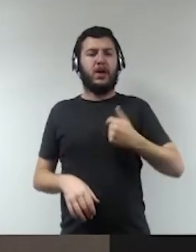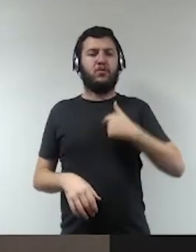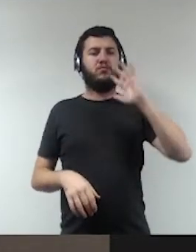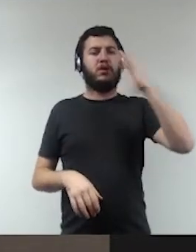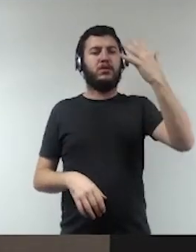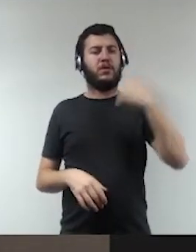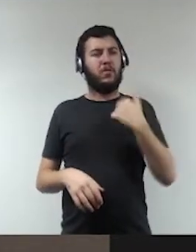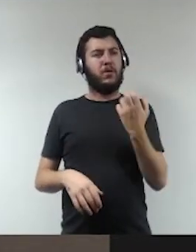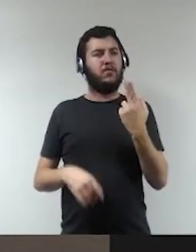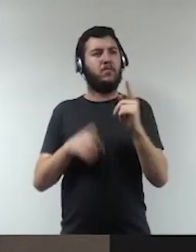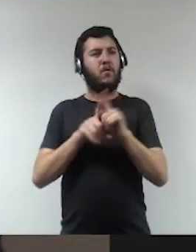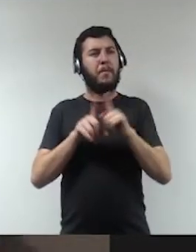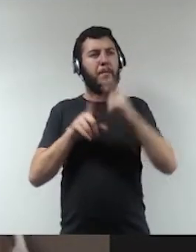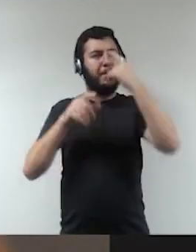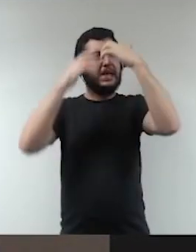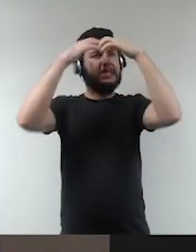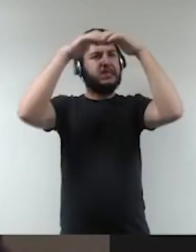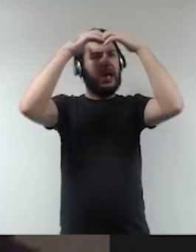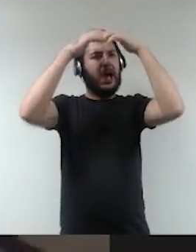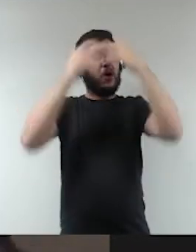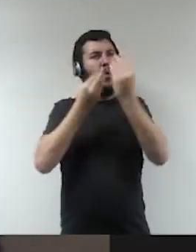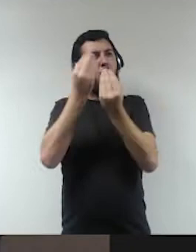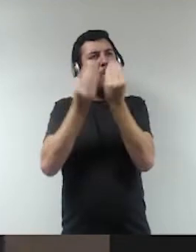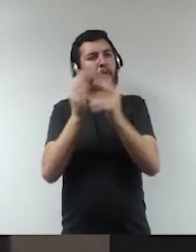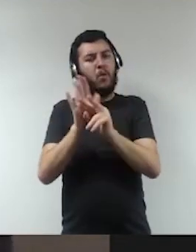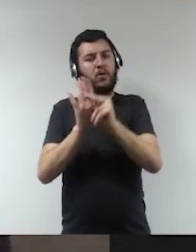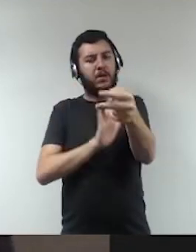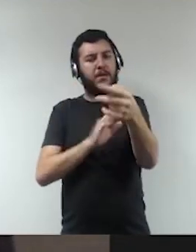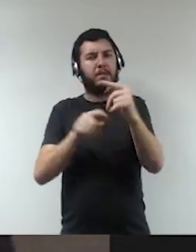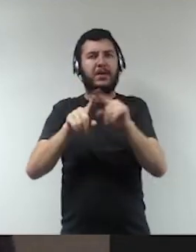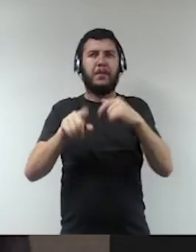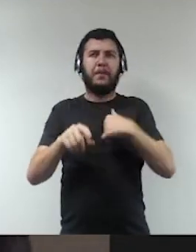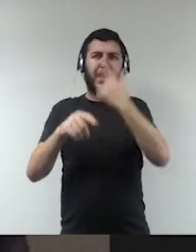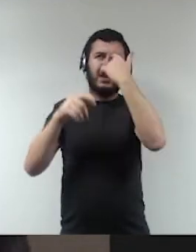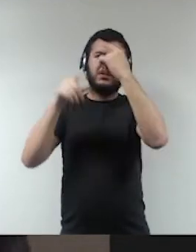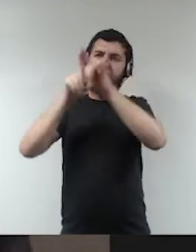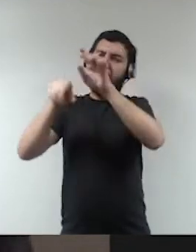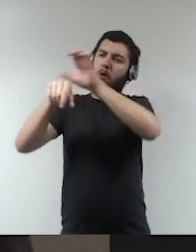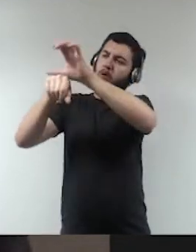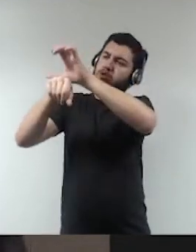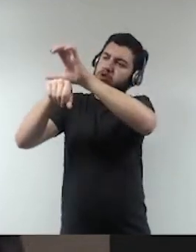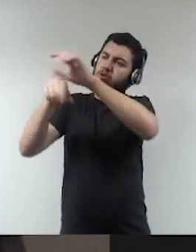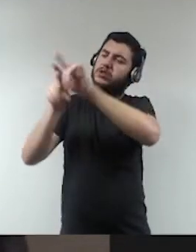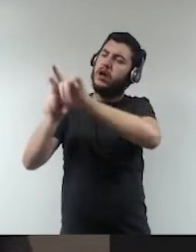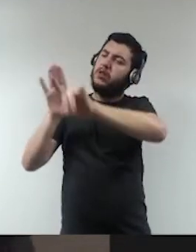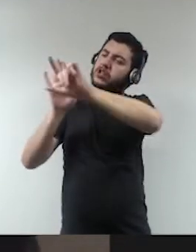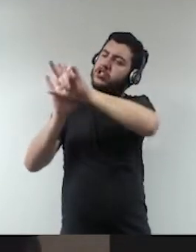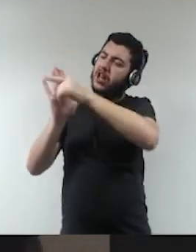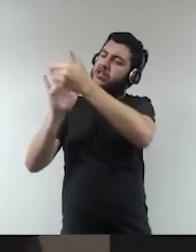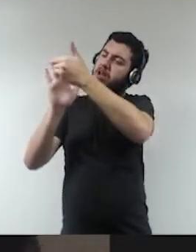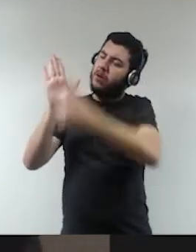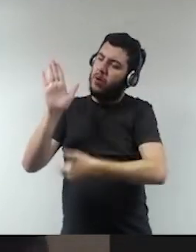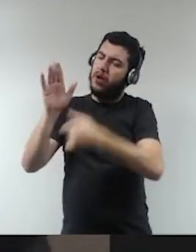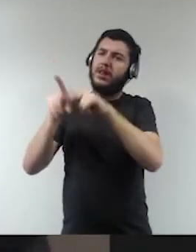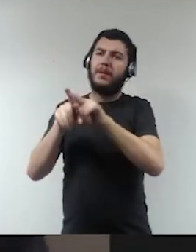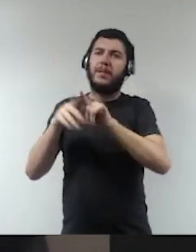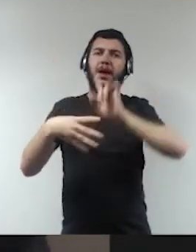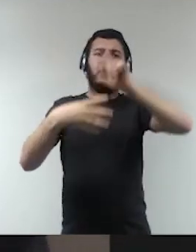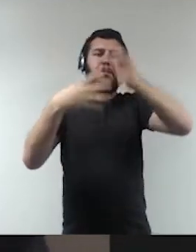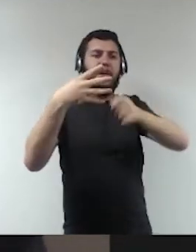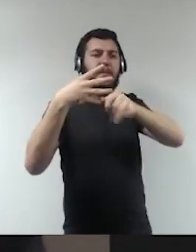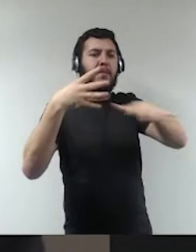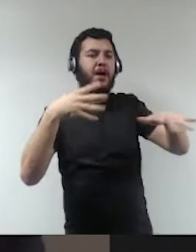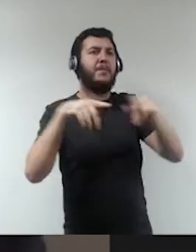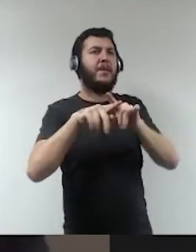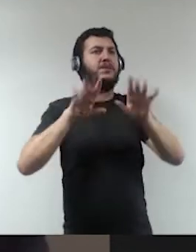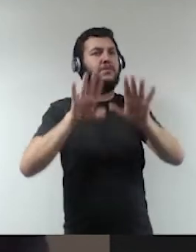obviamente, da Constituição, da legislação infraconstitucional e da jurisprudência. Mas